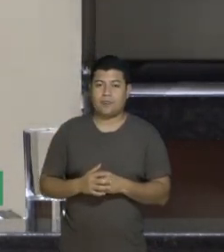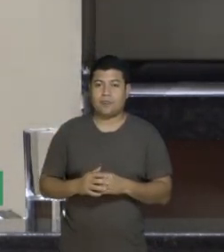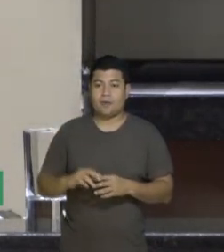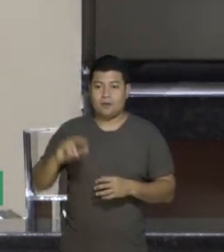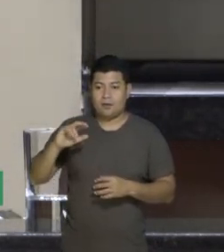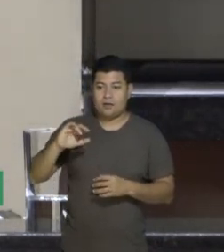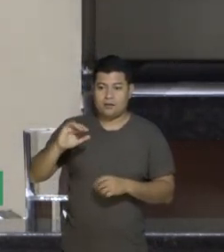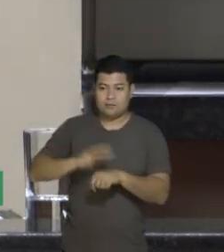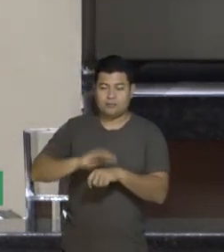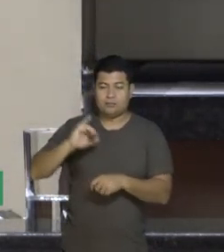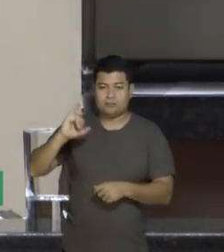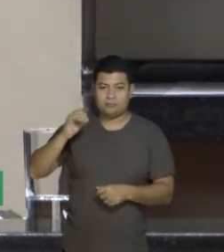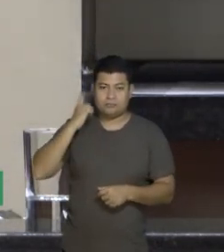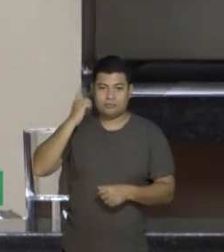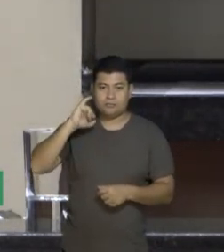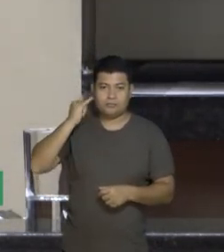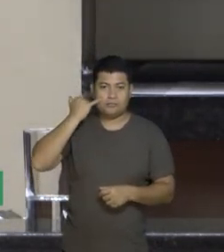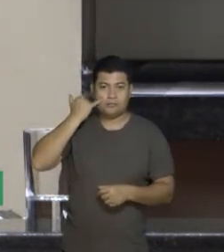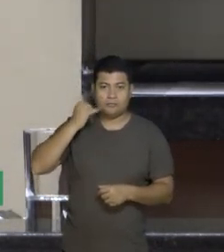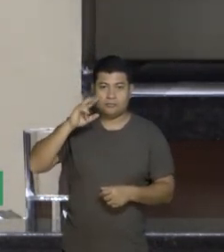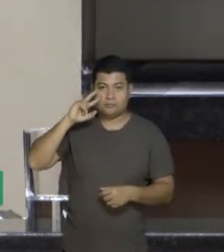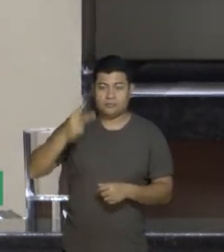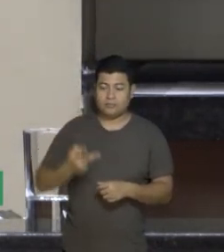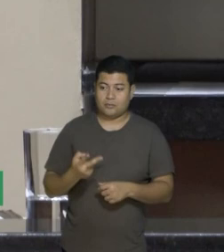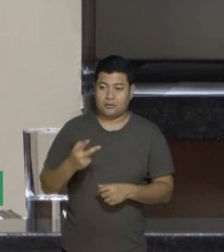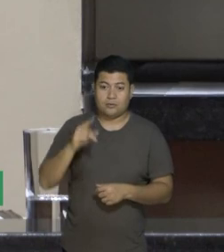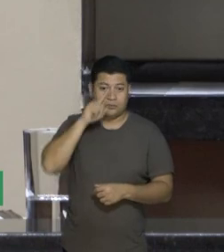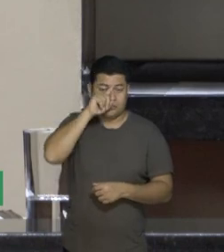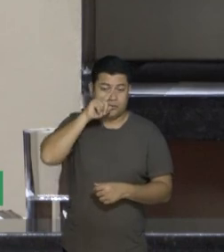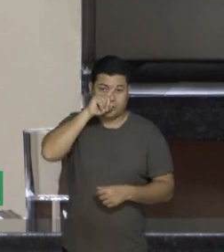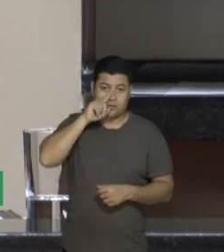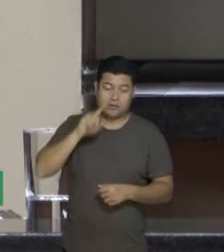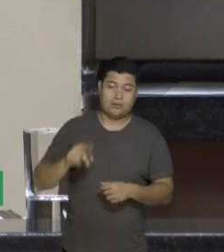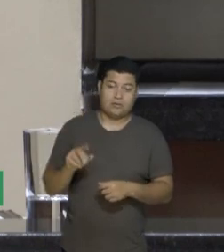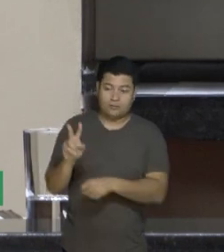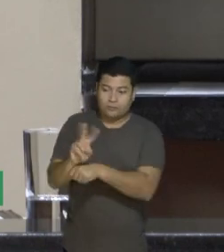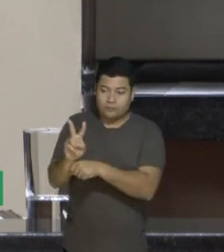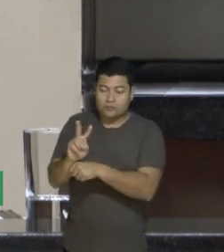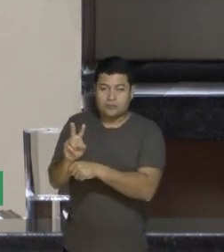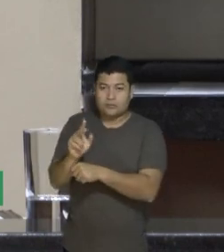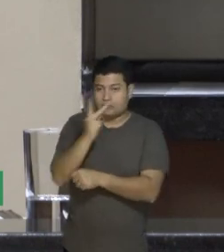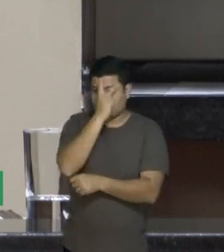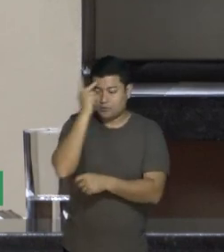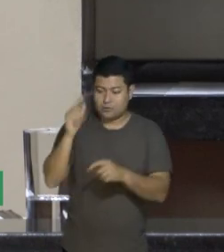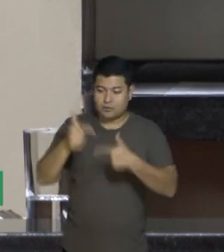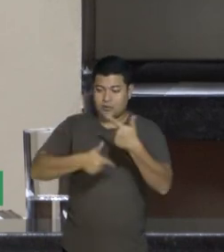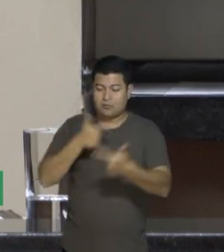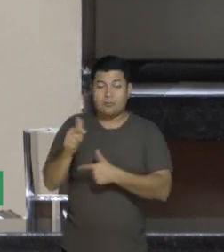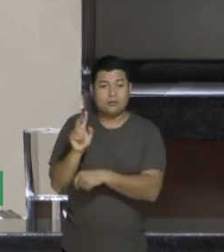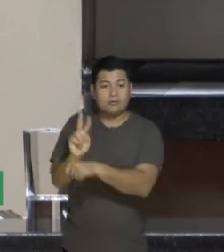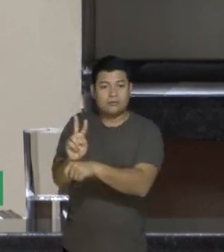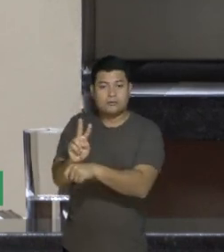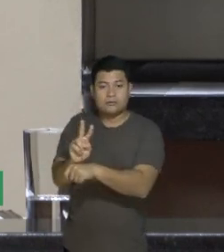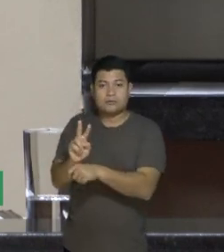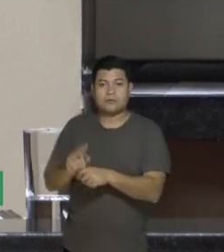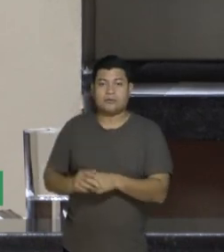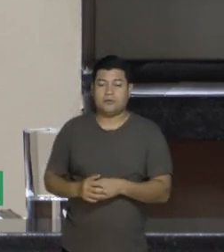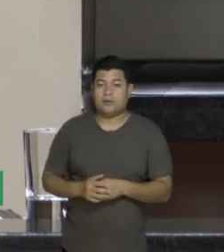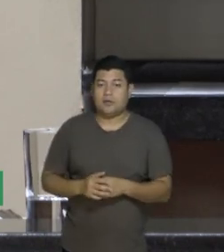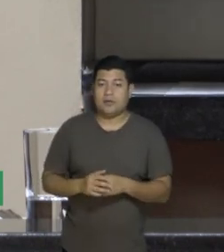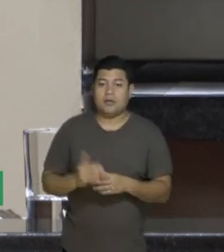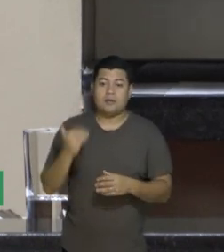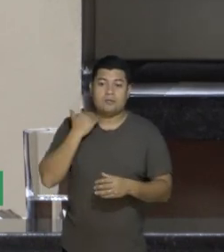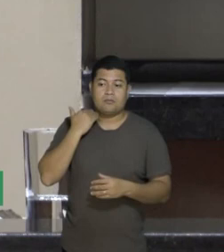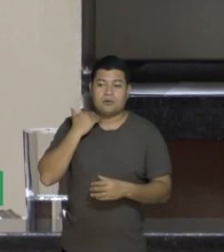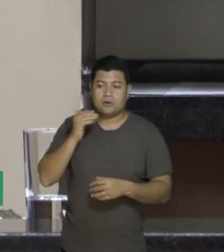da atividade profissional exercida por vigilantes de empresas de segurança privada pelo Estado de Santa Catarina. Em votação.